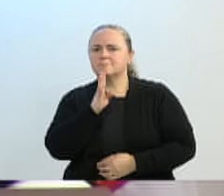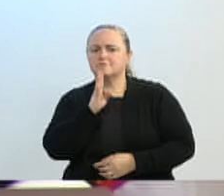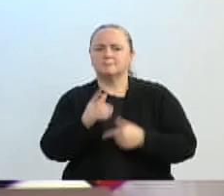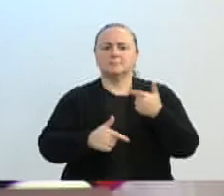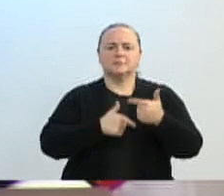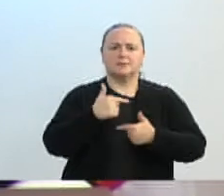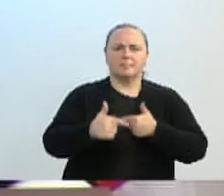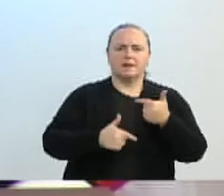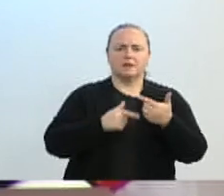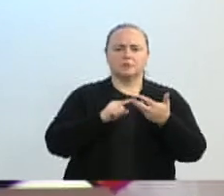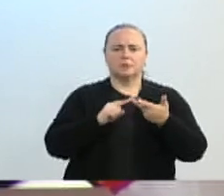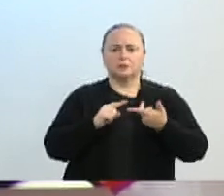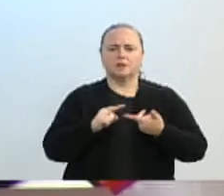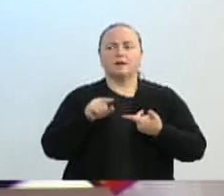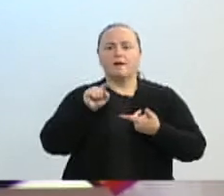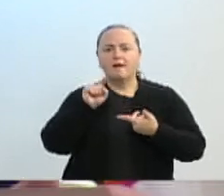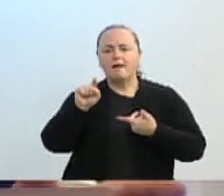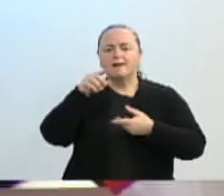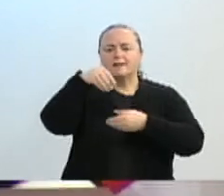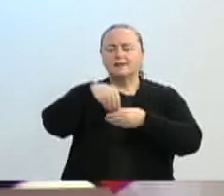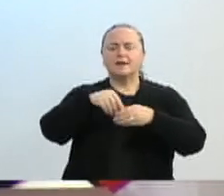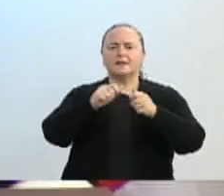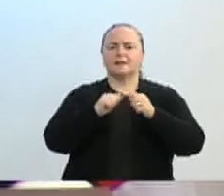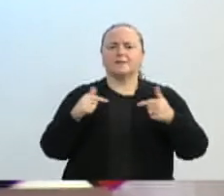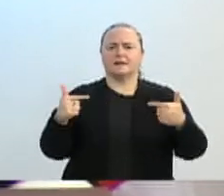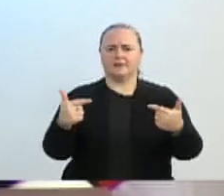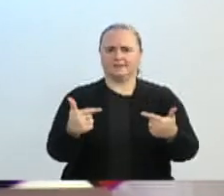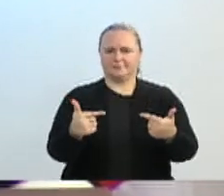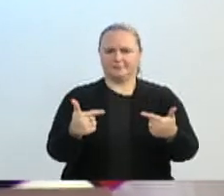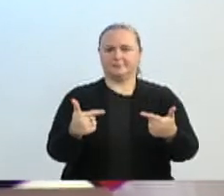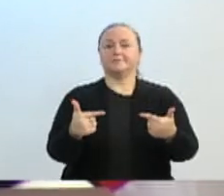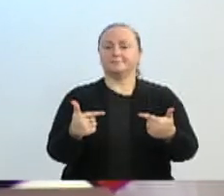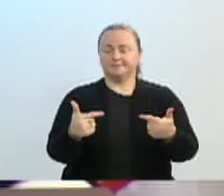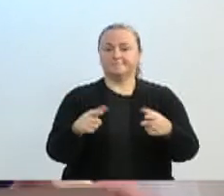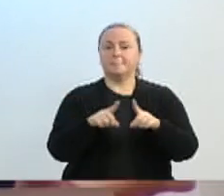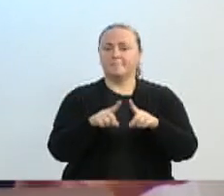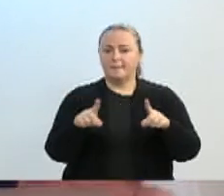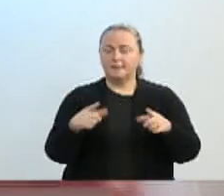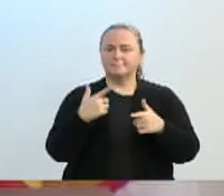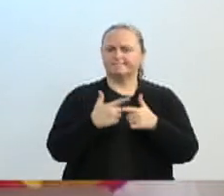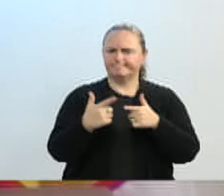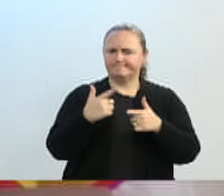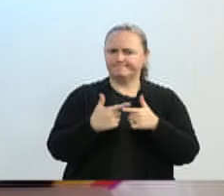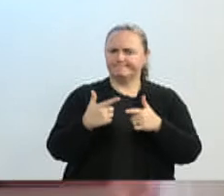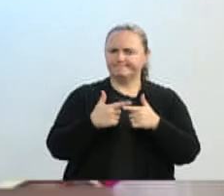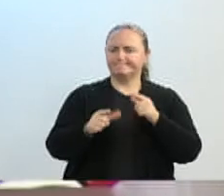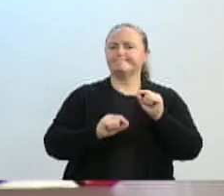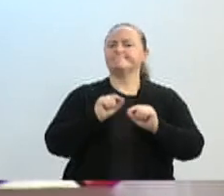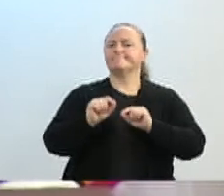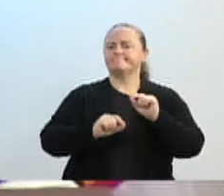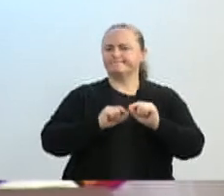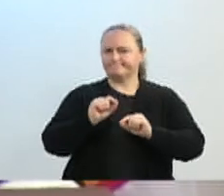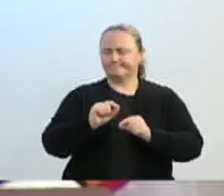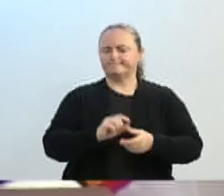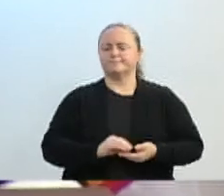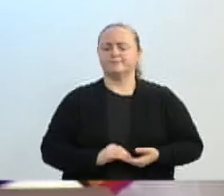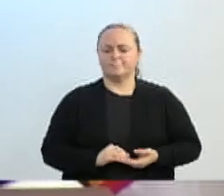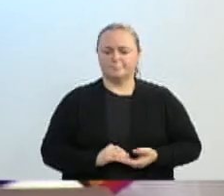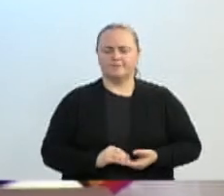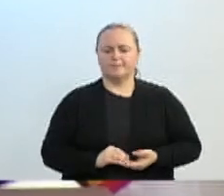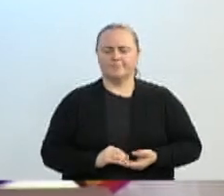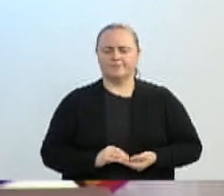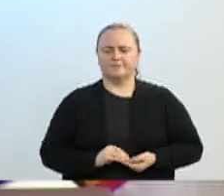Assembleia Legislativa Estadual. A verdade, senhores vereadores, é que o problema relatado lá no início do meu pronunciamento, que provocou toda